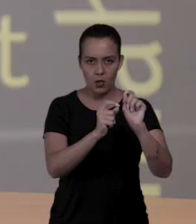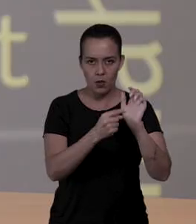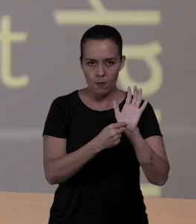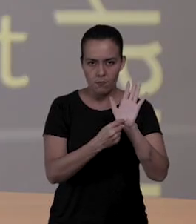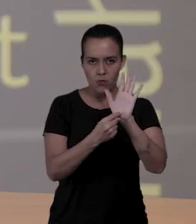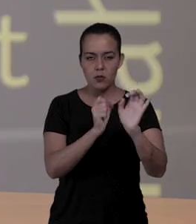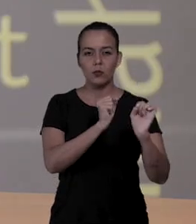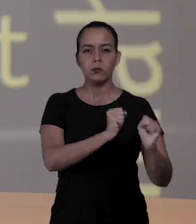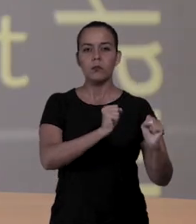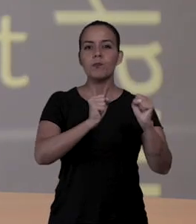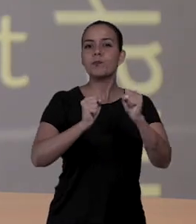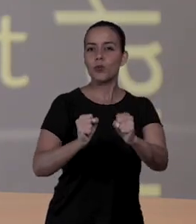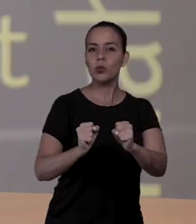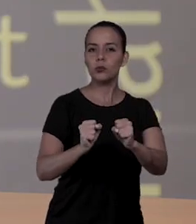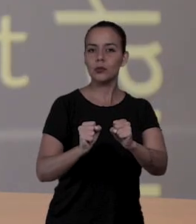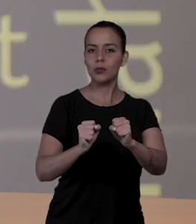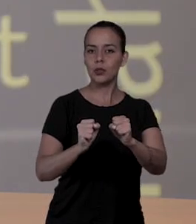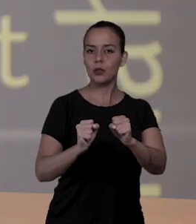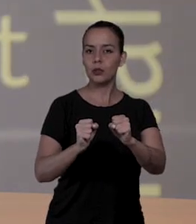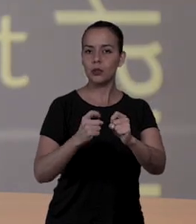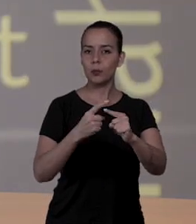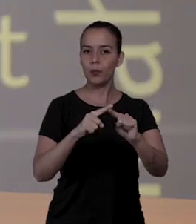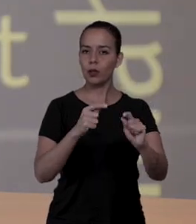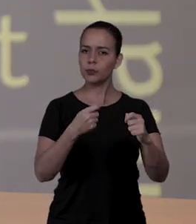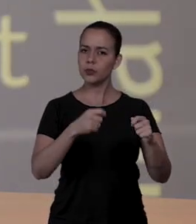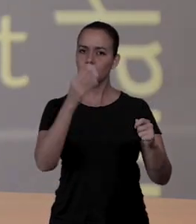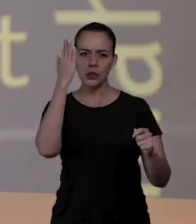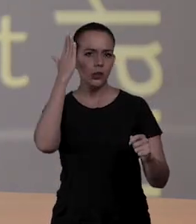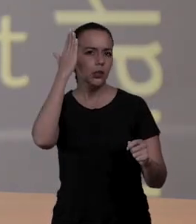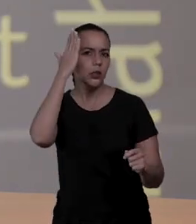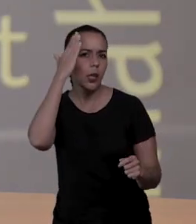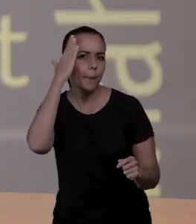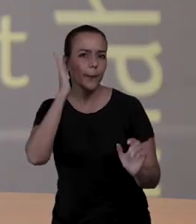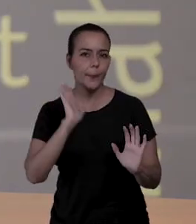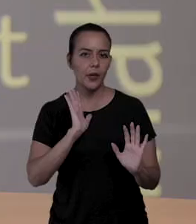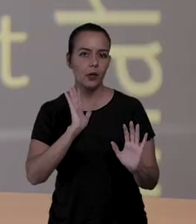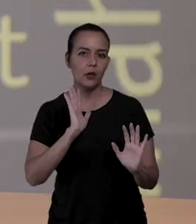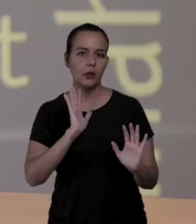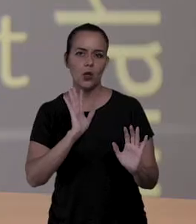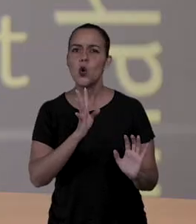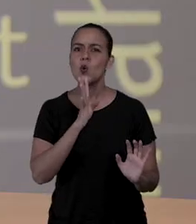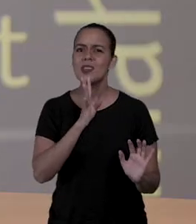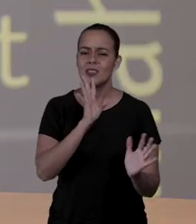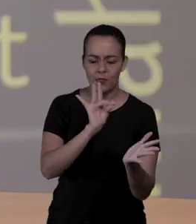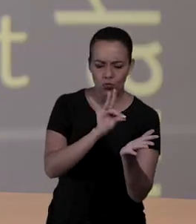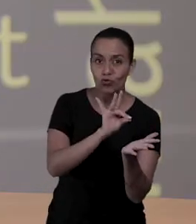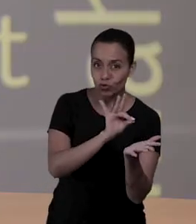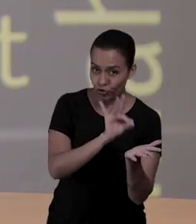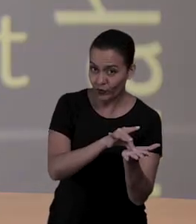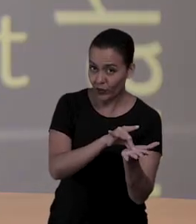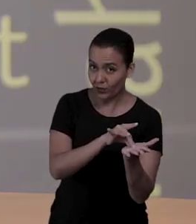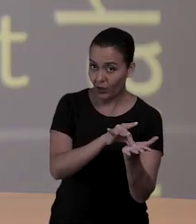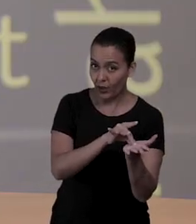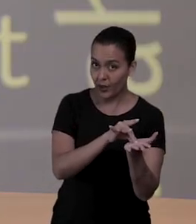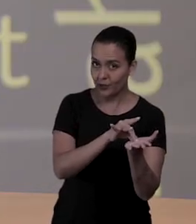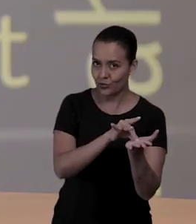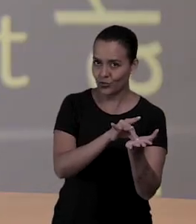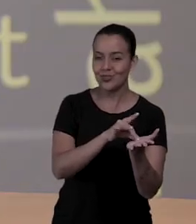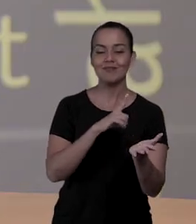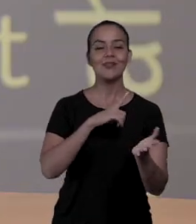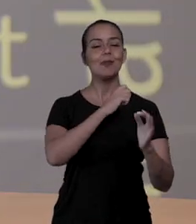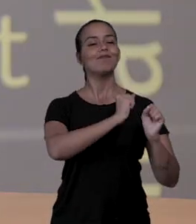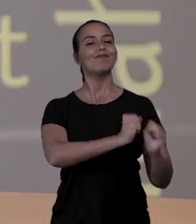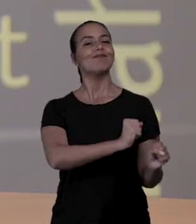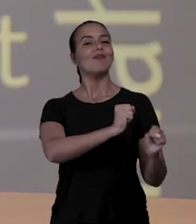produzidos por um grupo racial específico, produz regimes de poder, a partir de um regime